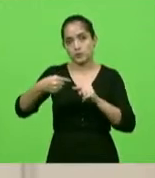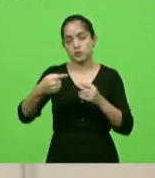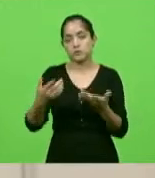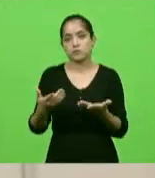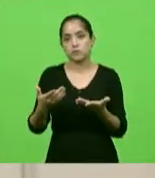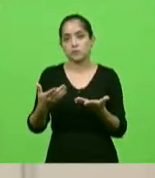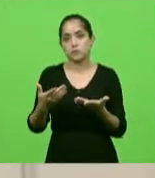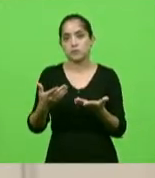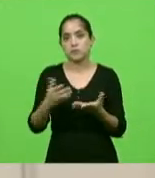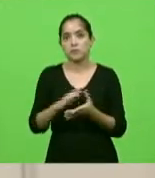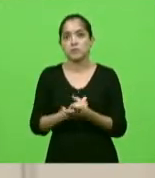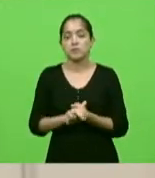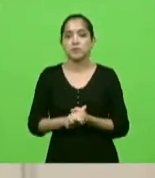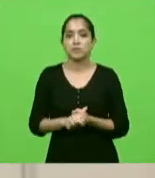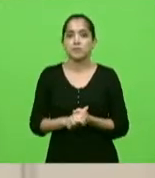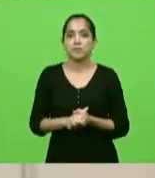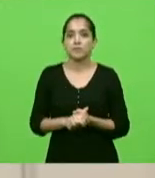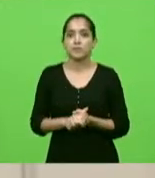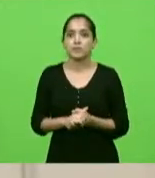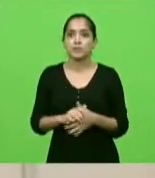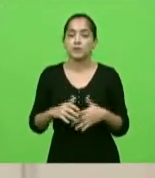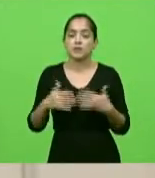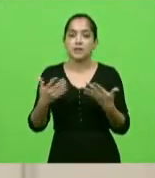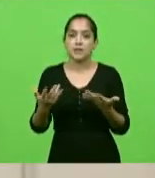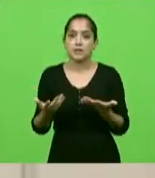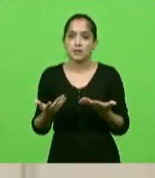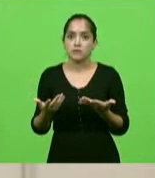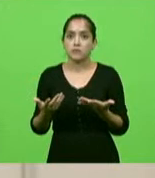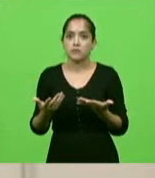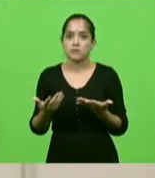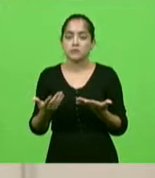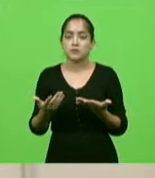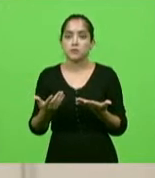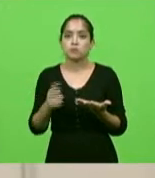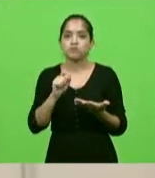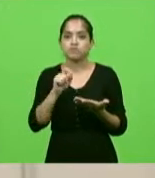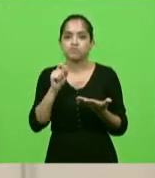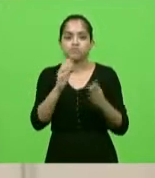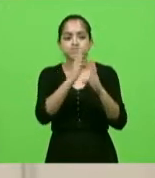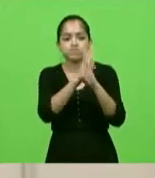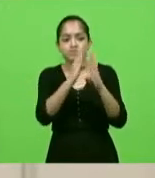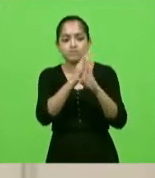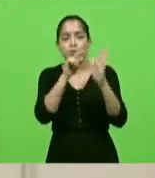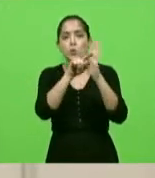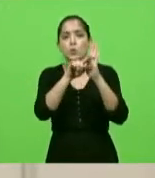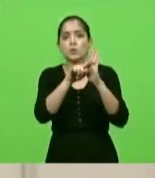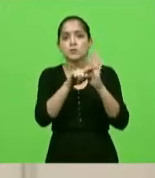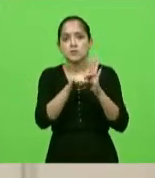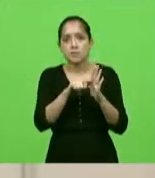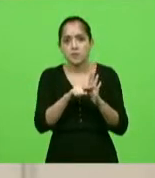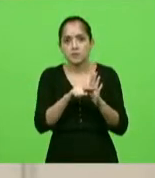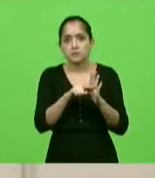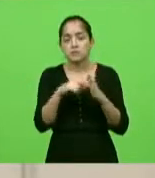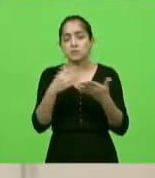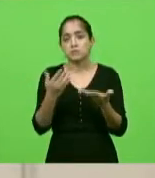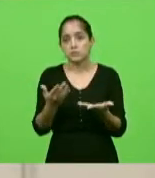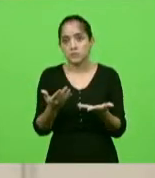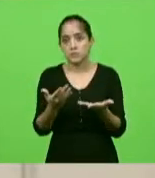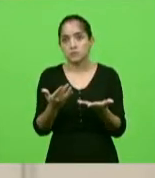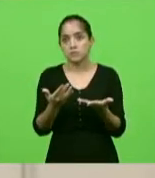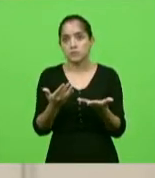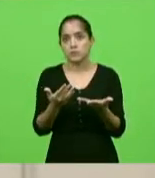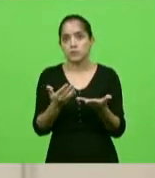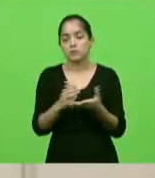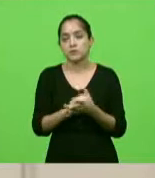inclusive em função, naturalmente, do que se apura e das próprias